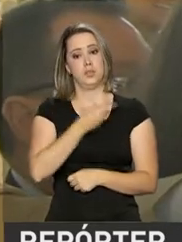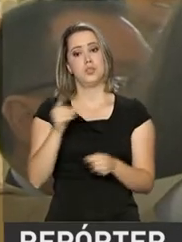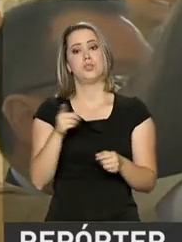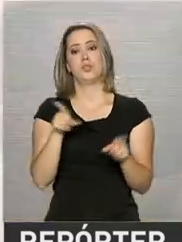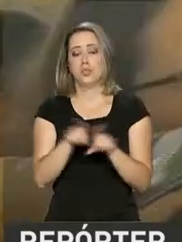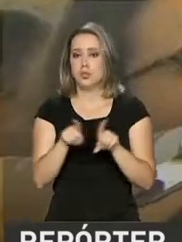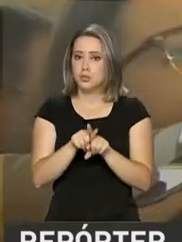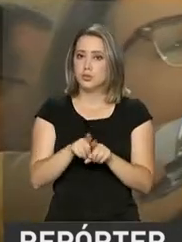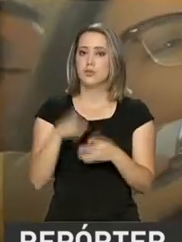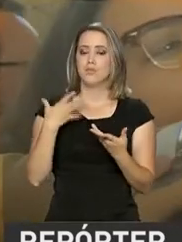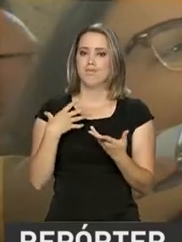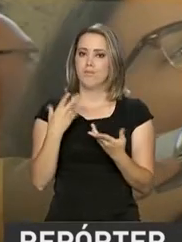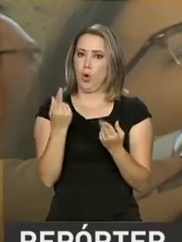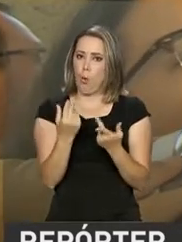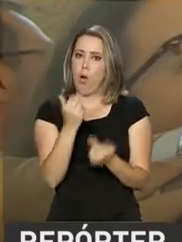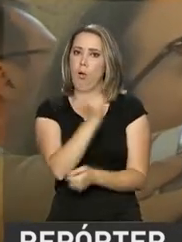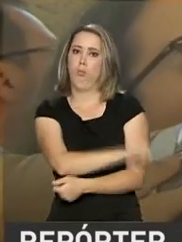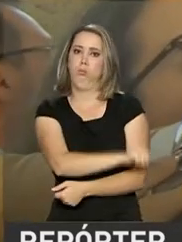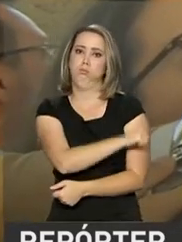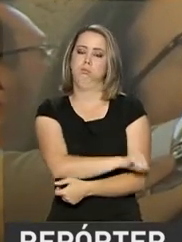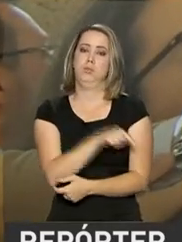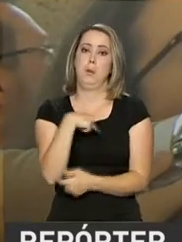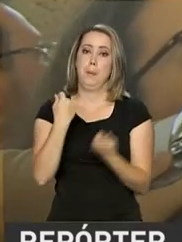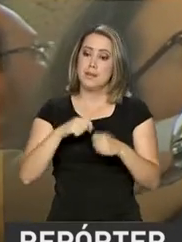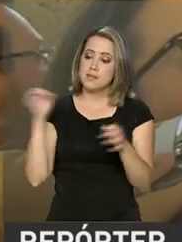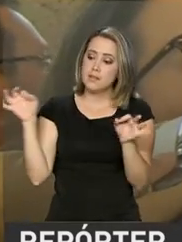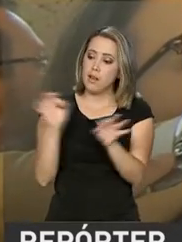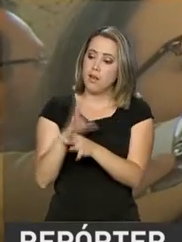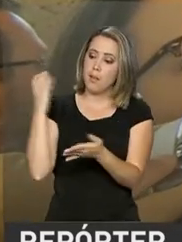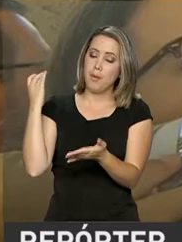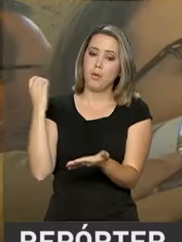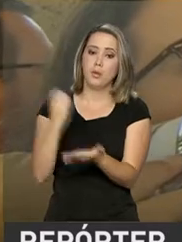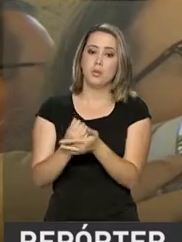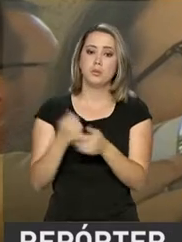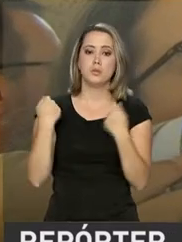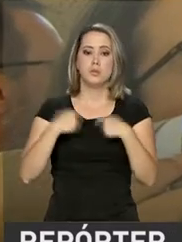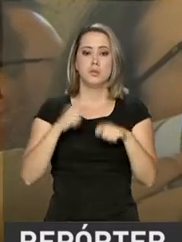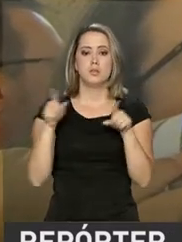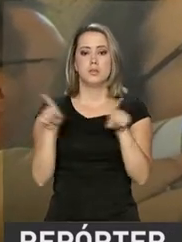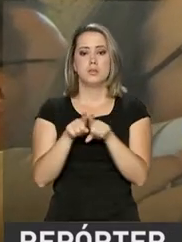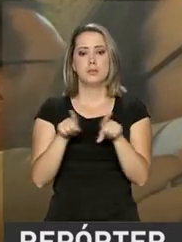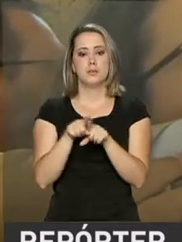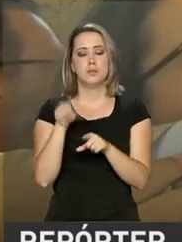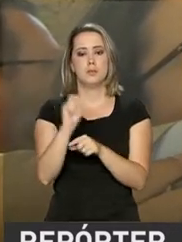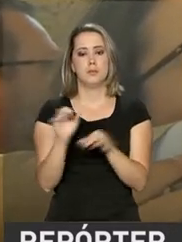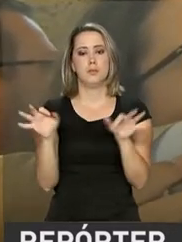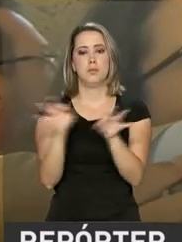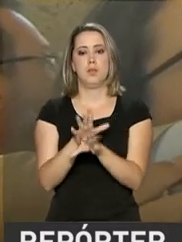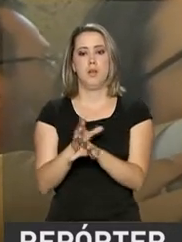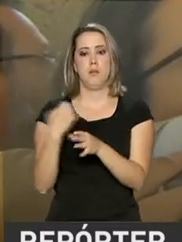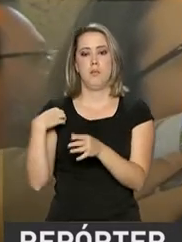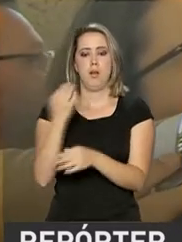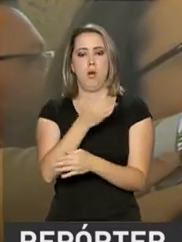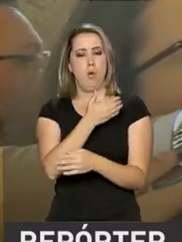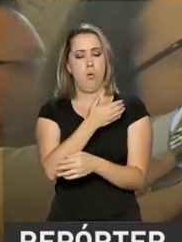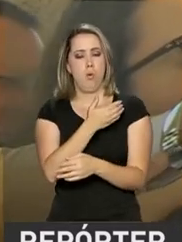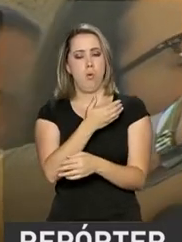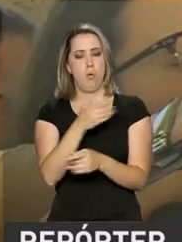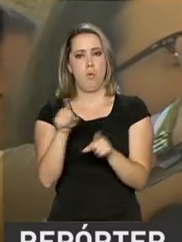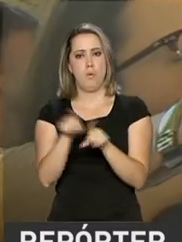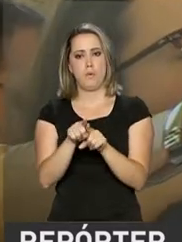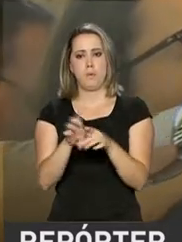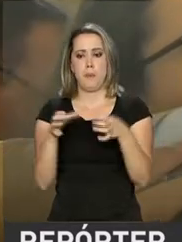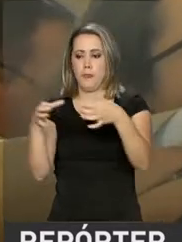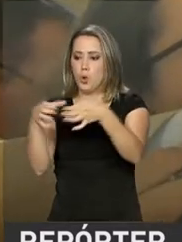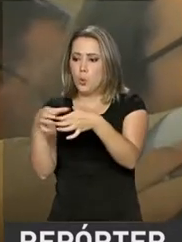tem jeito. Precisa combater a criminalidade, mas precisa também combater o Estado criminoso, que é aquela parte